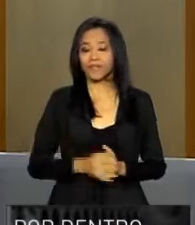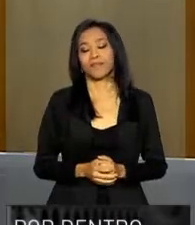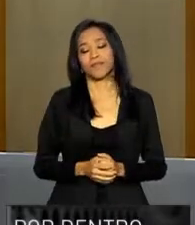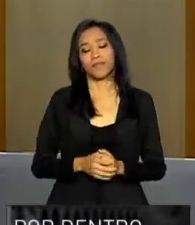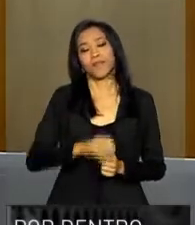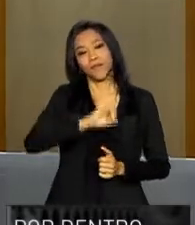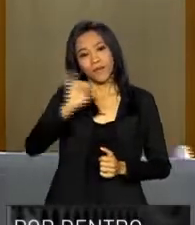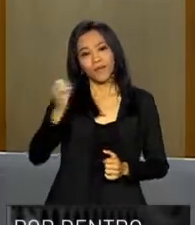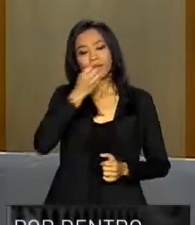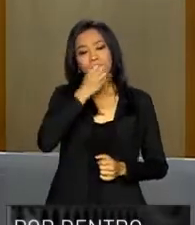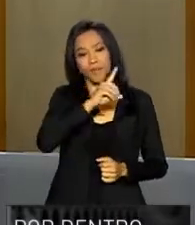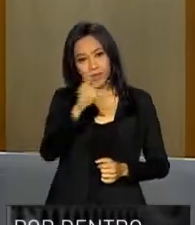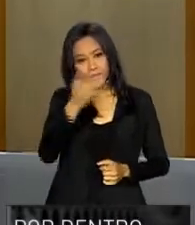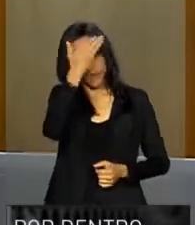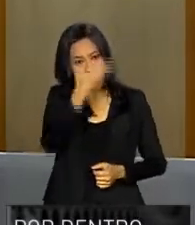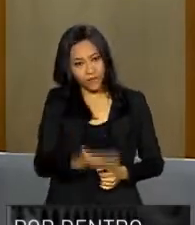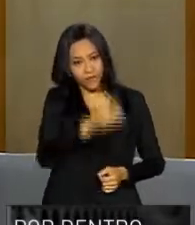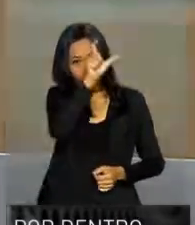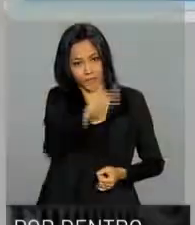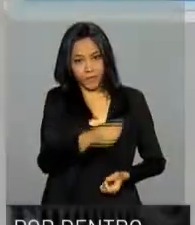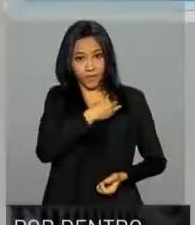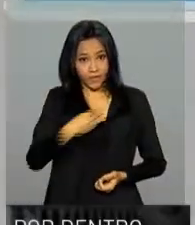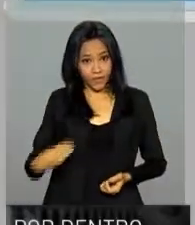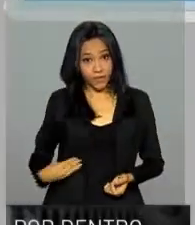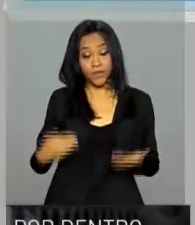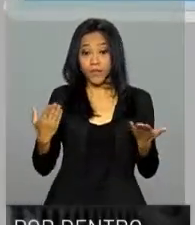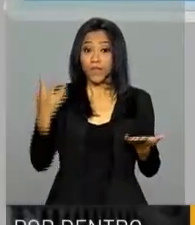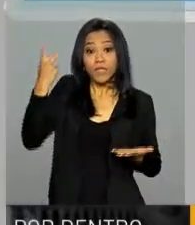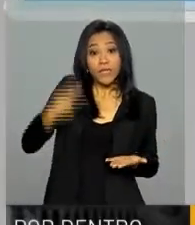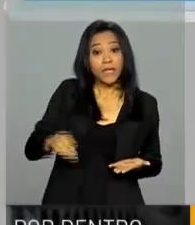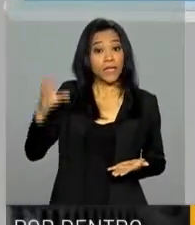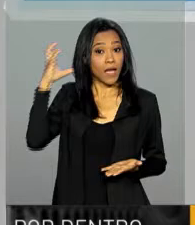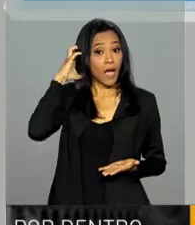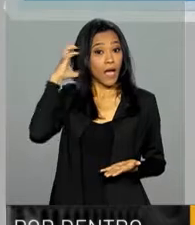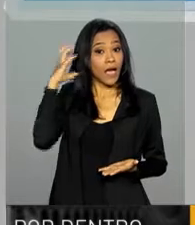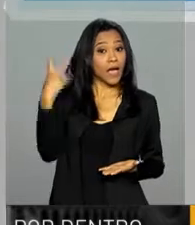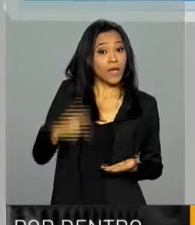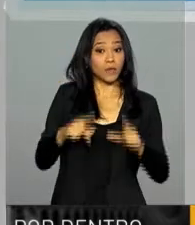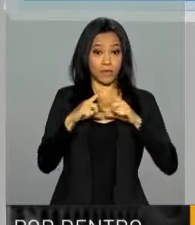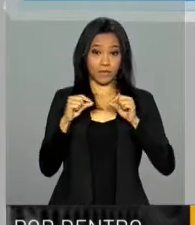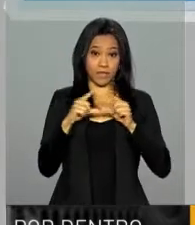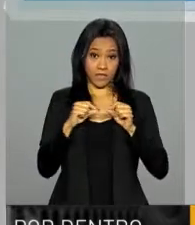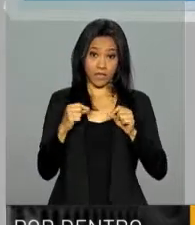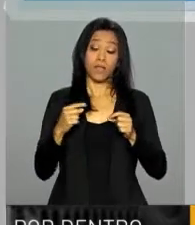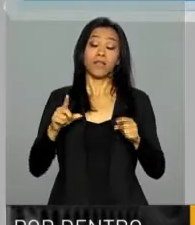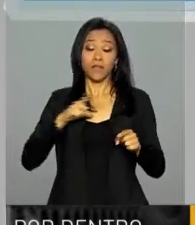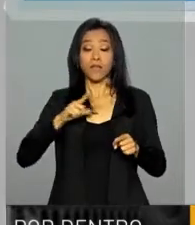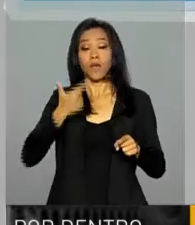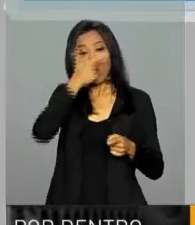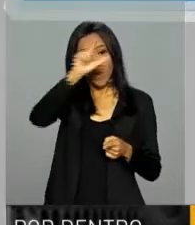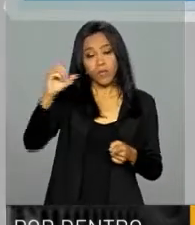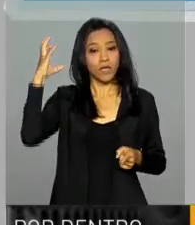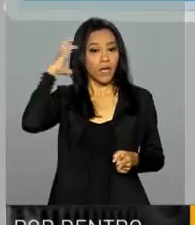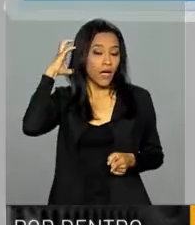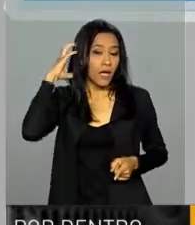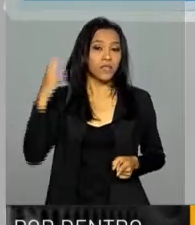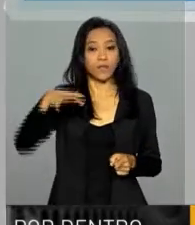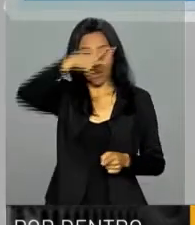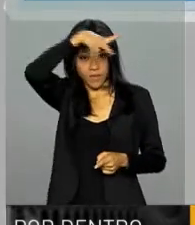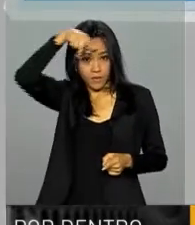dia bom dia também ao ministro foi vela e da rádio nacional de brasília participando dessa entrevista à rádio nacional da amazônia